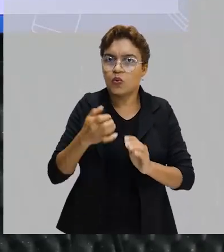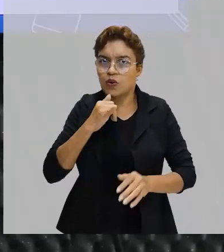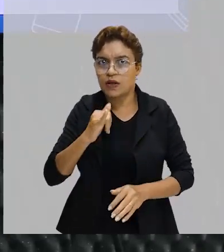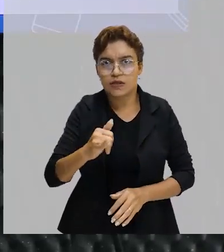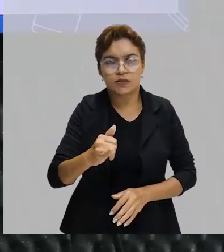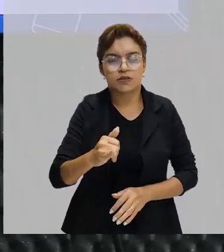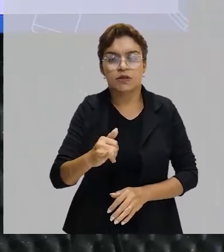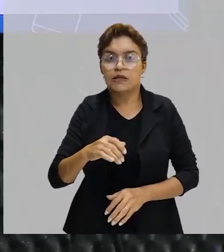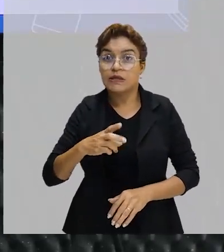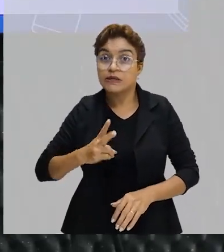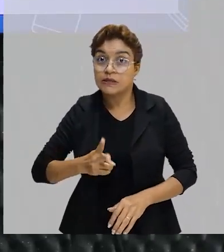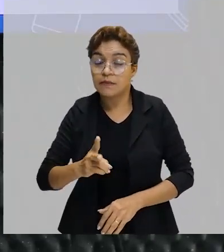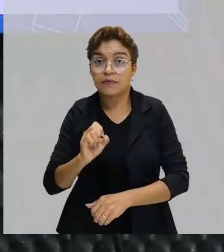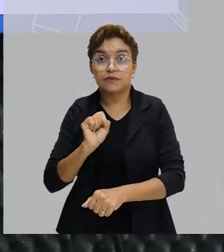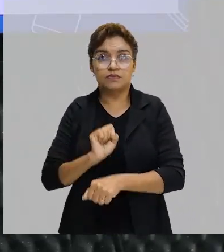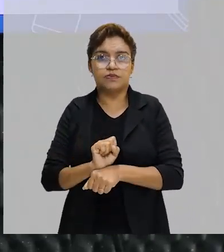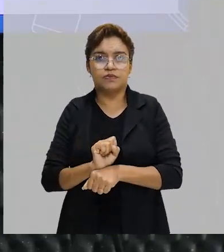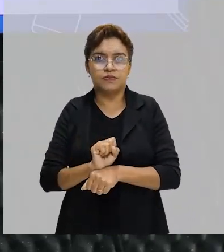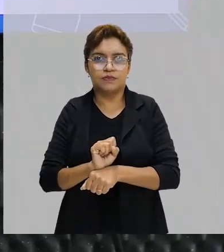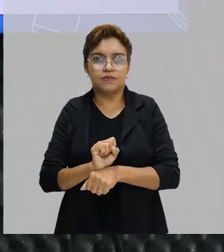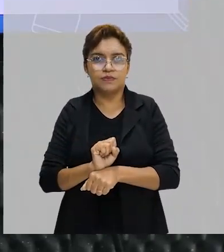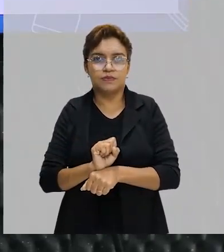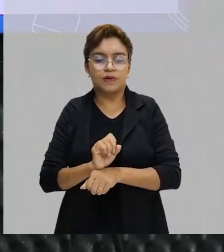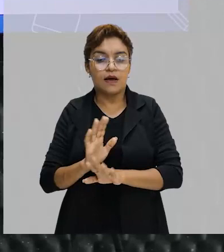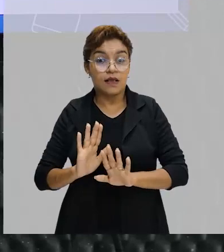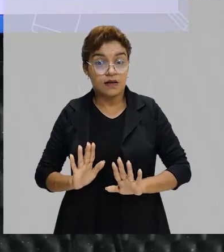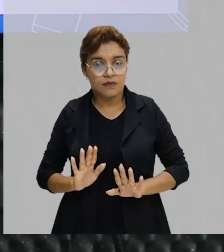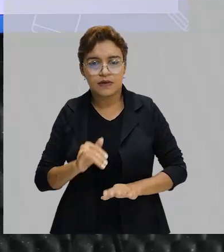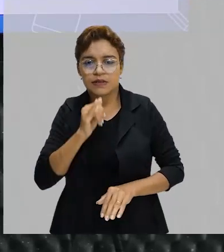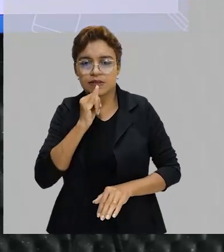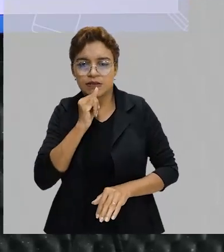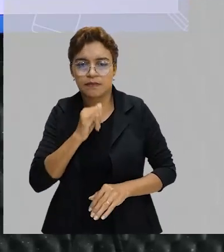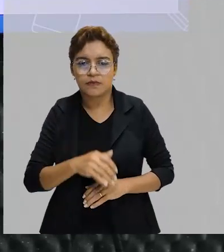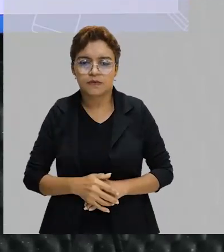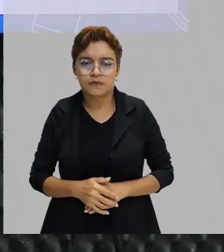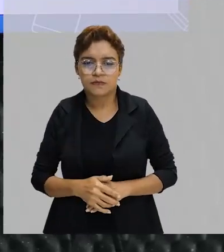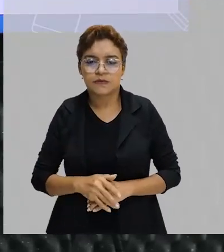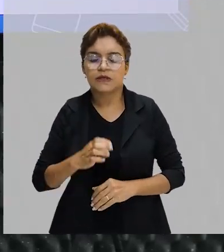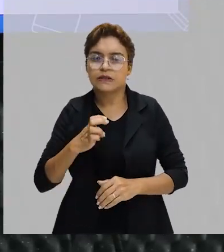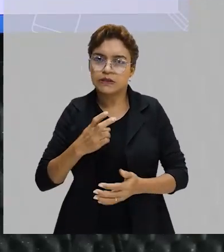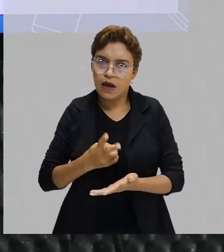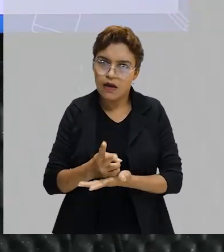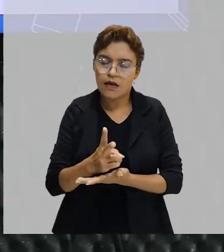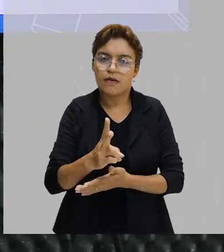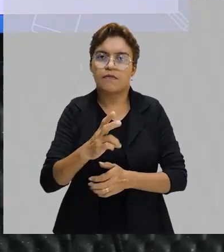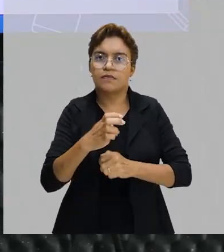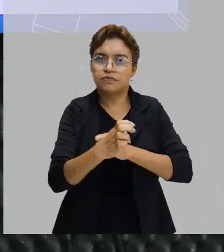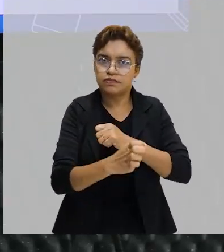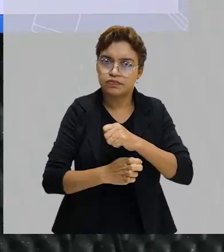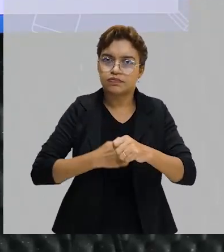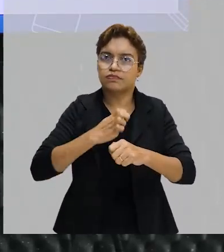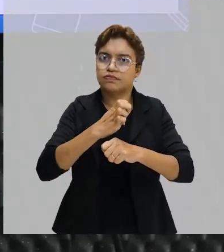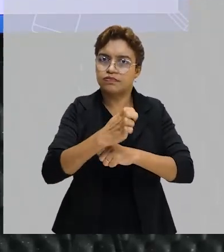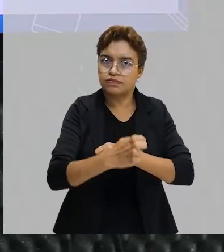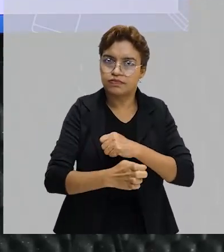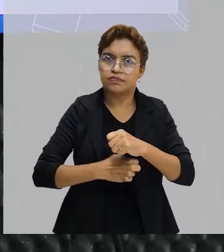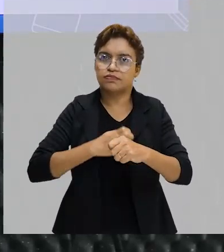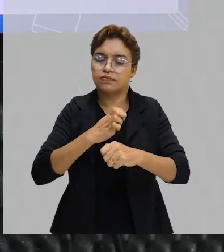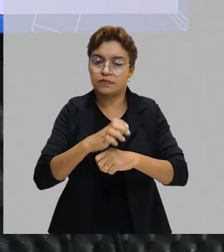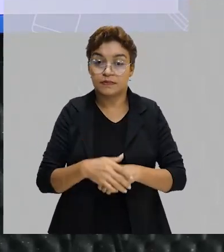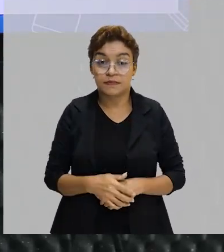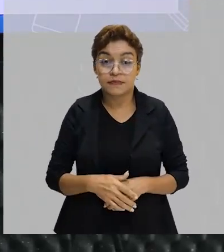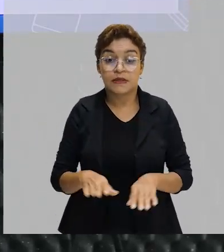estacionário. Quarto ponto, um elétron pode absorver energia de uma fonte externa, somente em